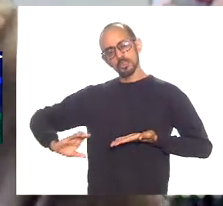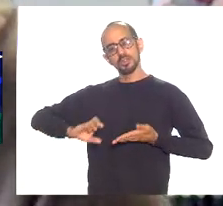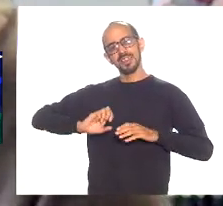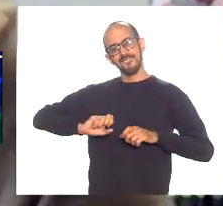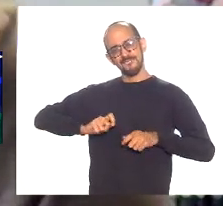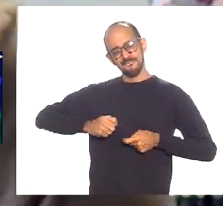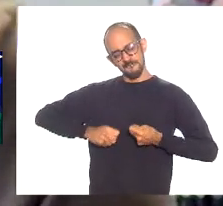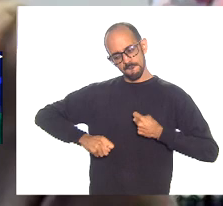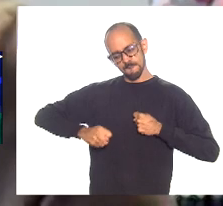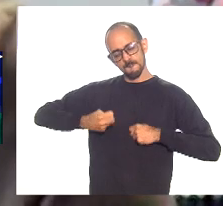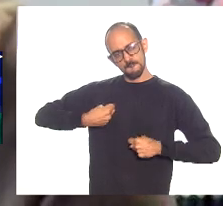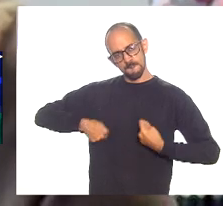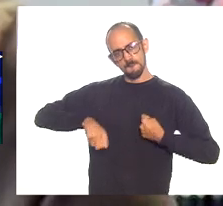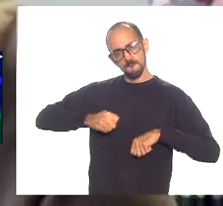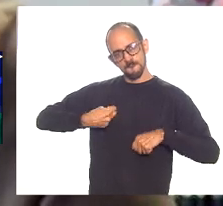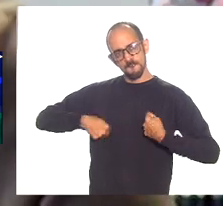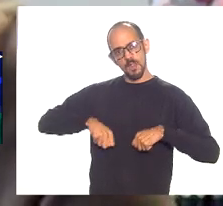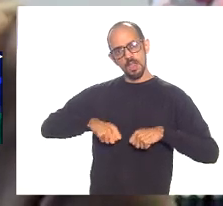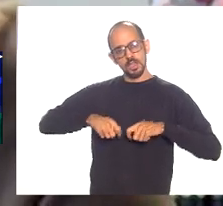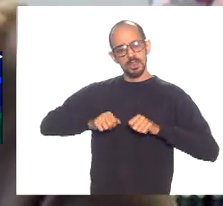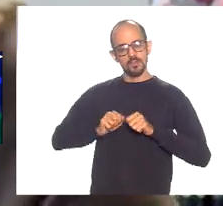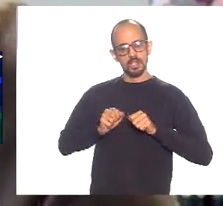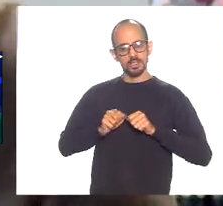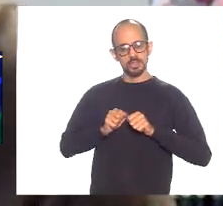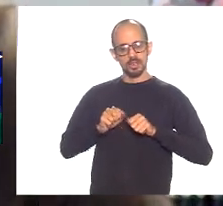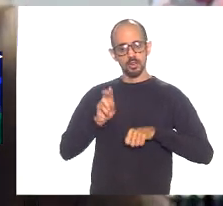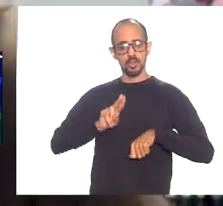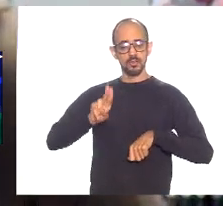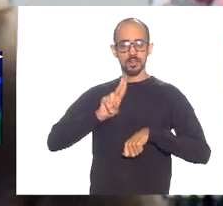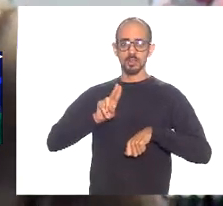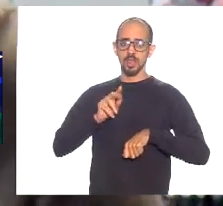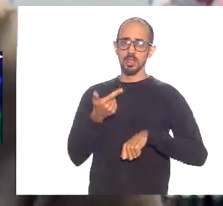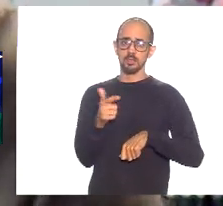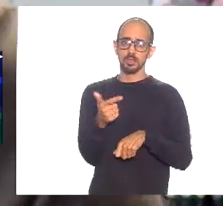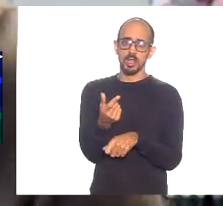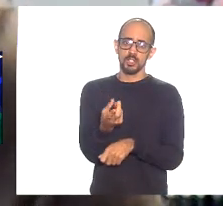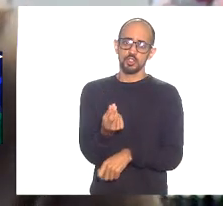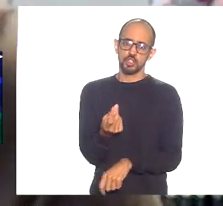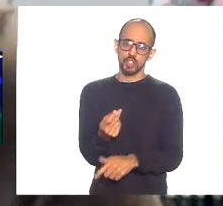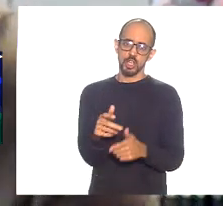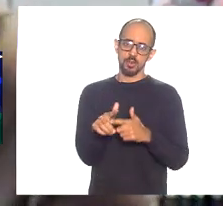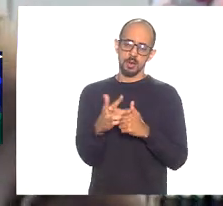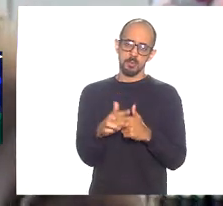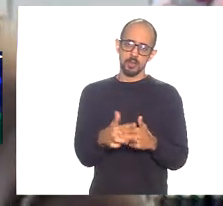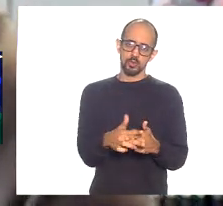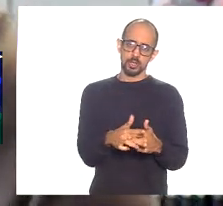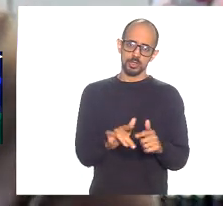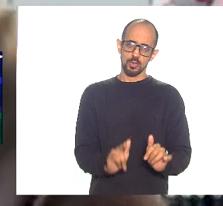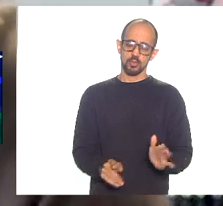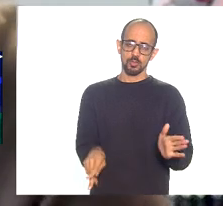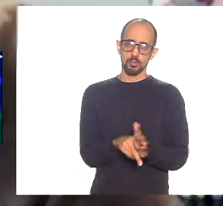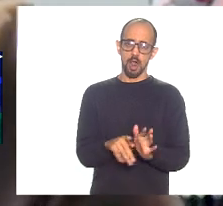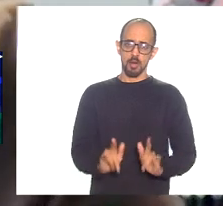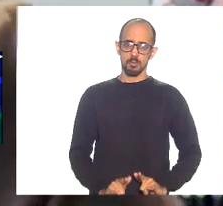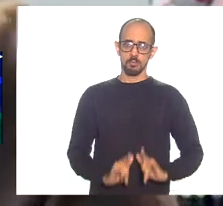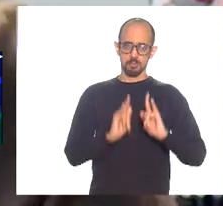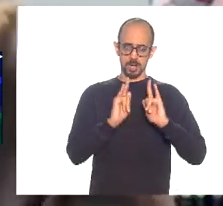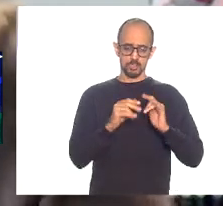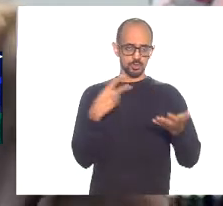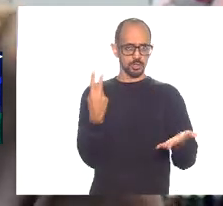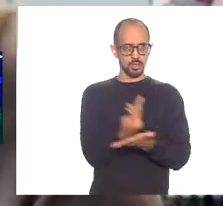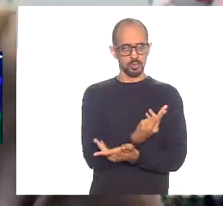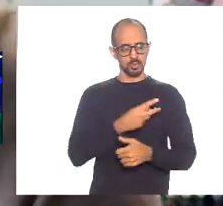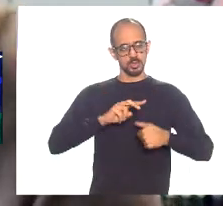e tem feito pela Universidade muitas vezes não tem um recurso nem para manutenção predial e que tem se refletido